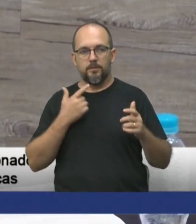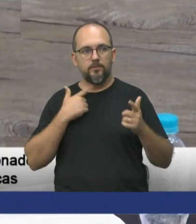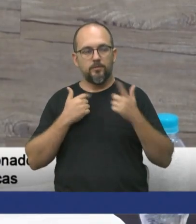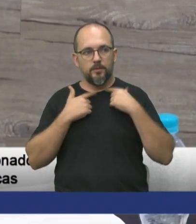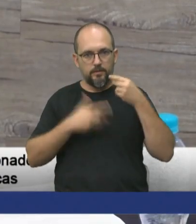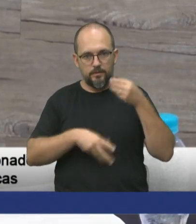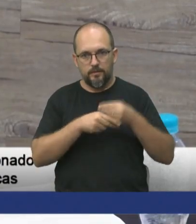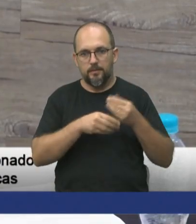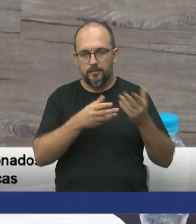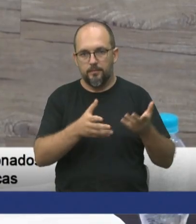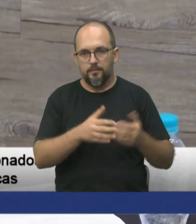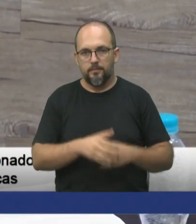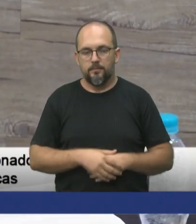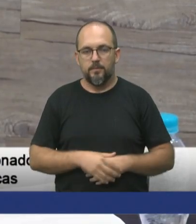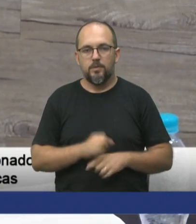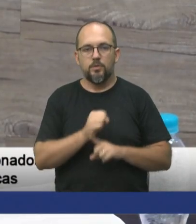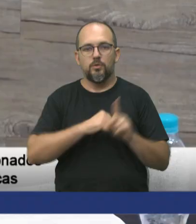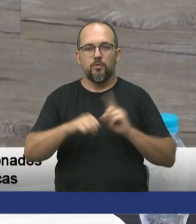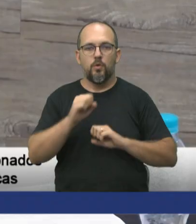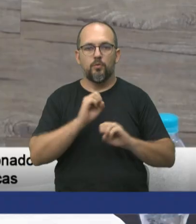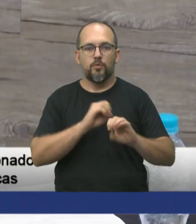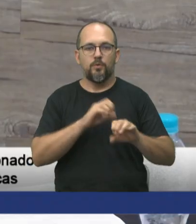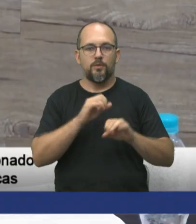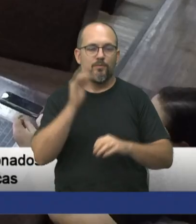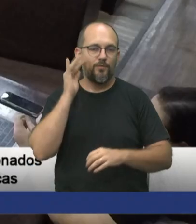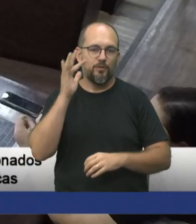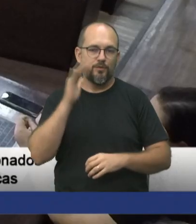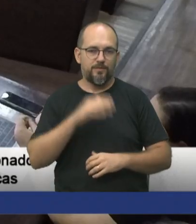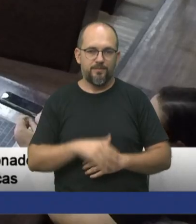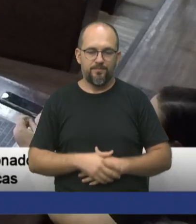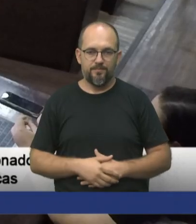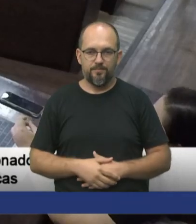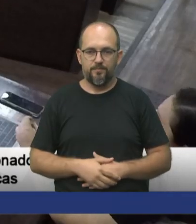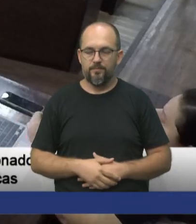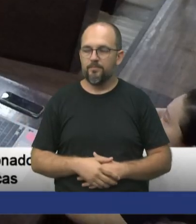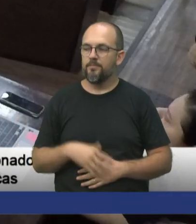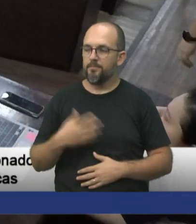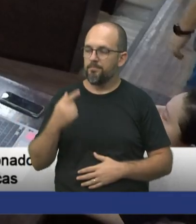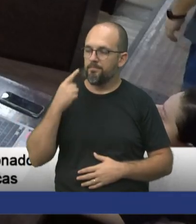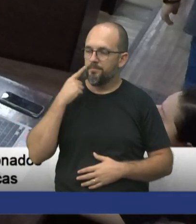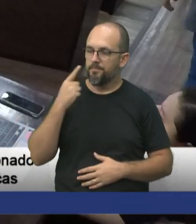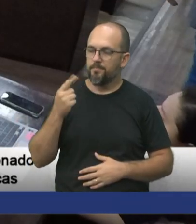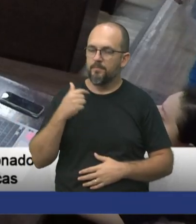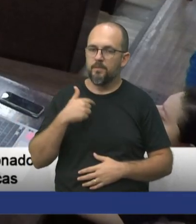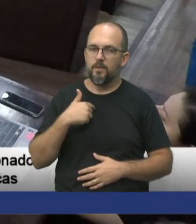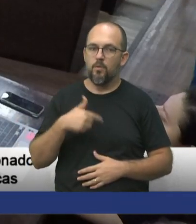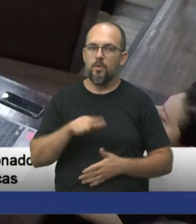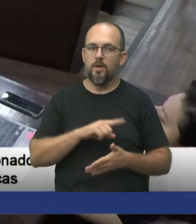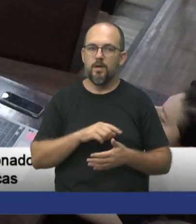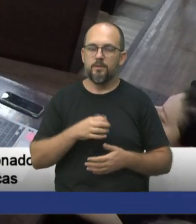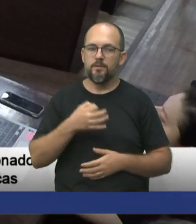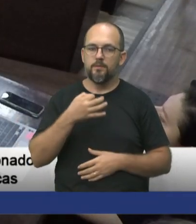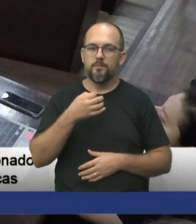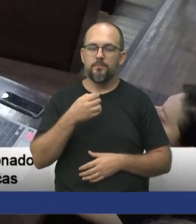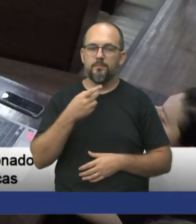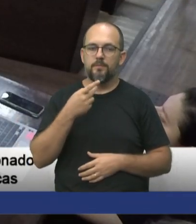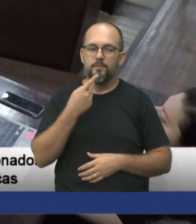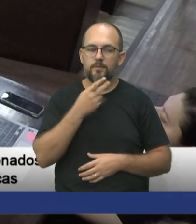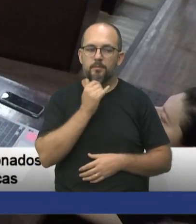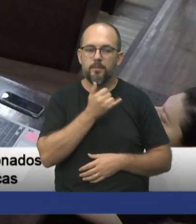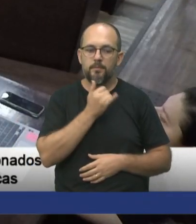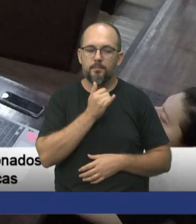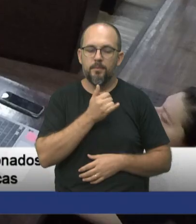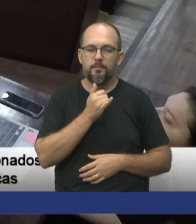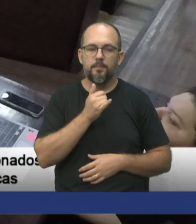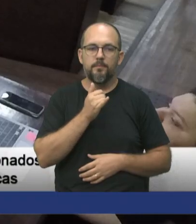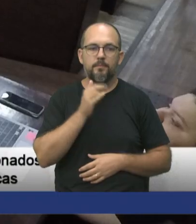contribuição socioeducacional filosófica. Mas veja uma coisa, eu estava aqui com o microfone aberto, falando uma coisinha com a Rafa, tomei uma